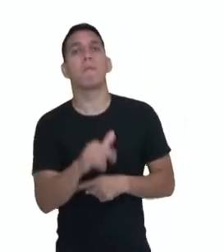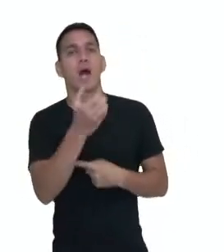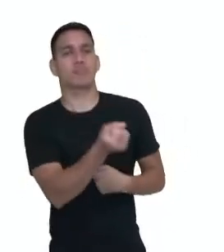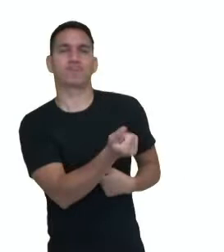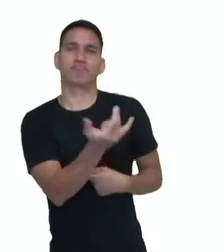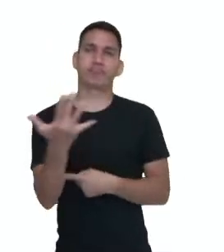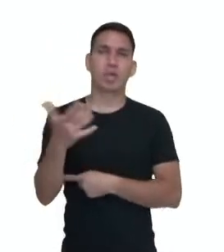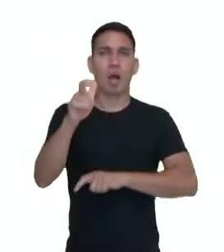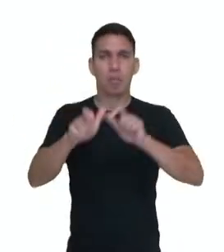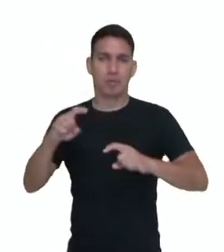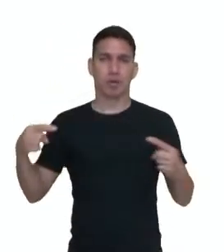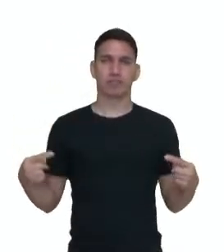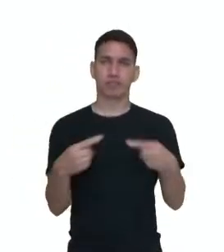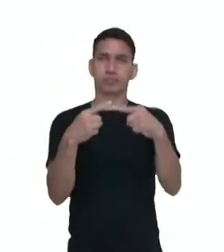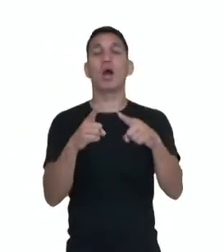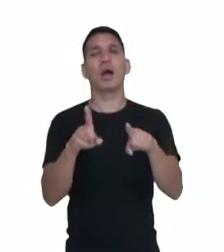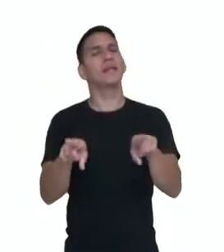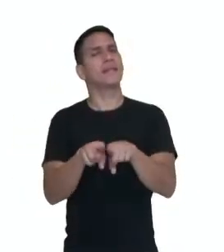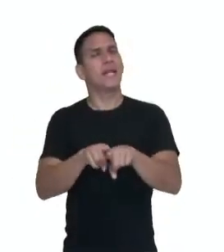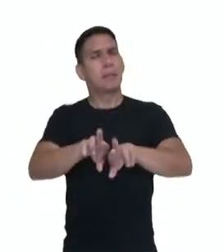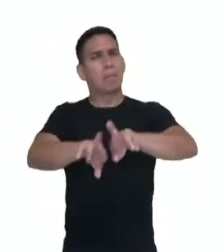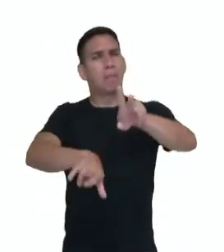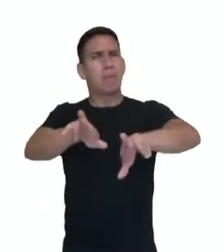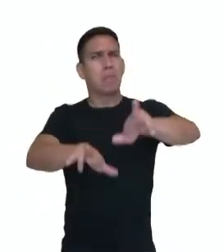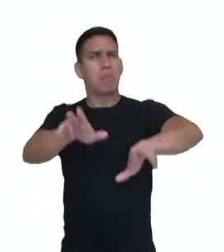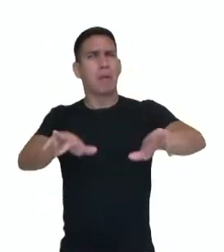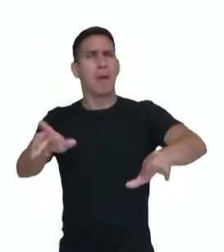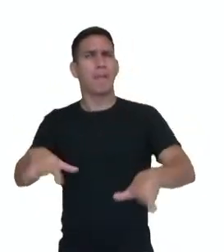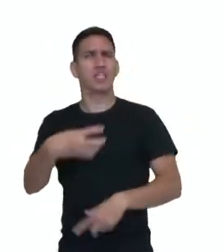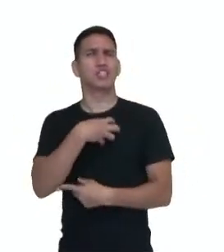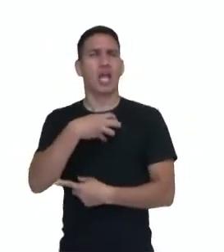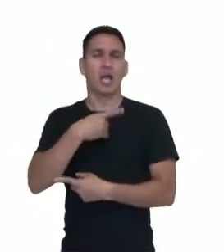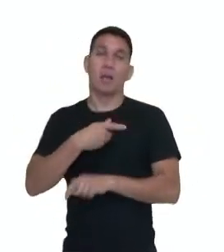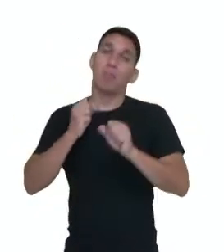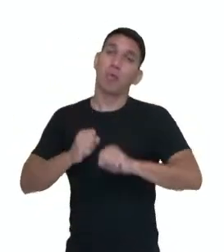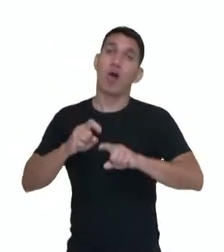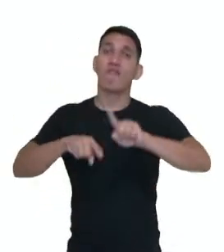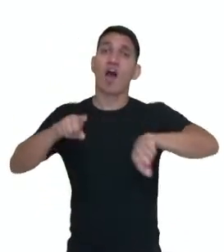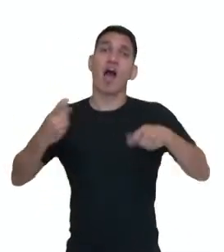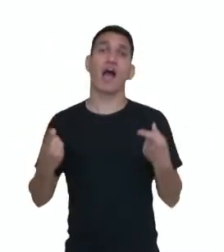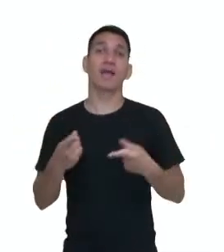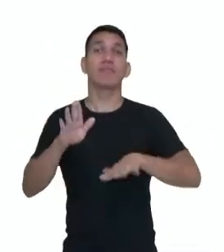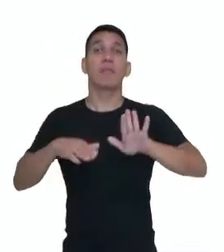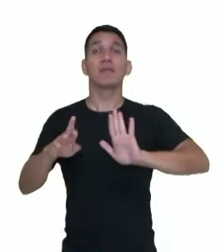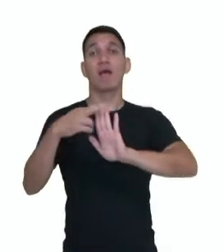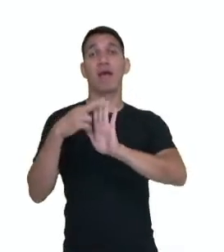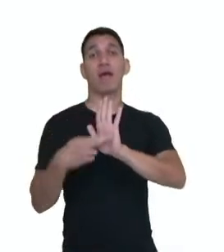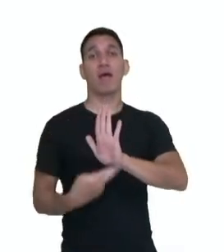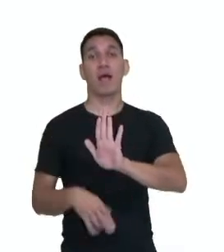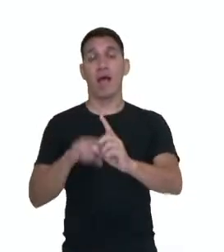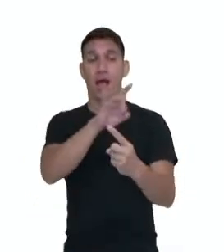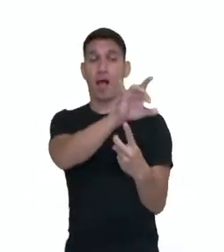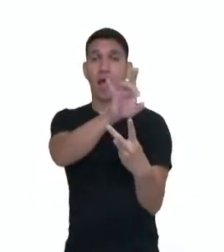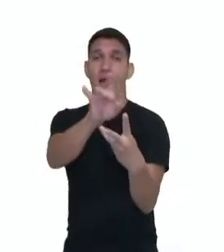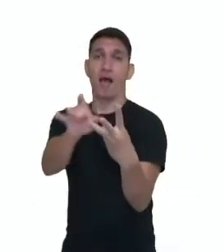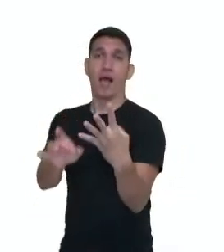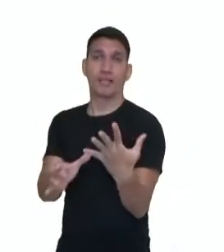existem diferentes estilos que podem variar conforme as regras de cada um